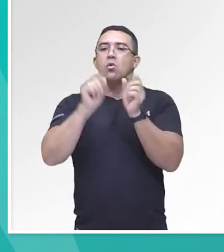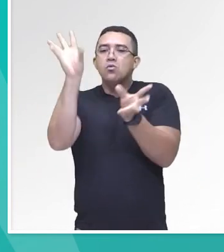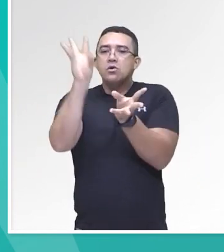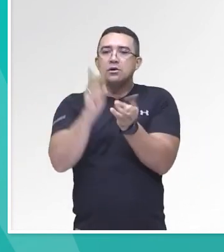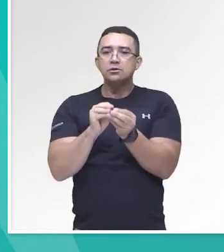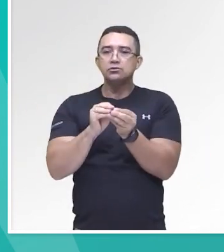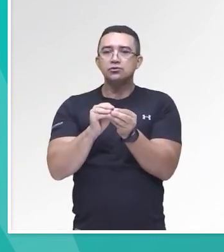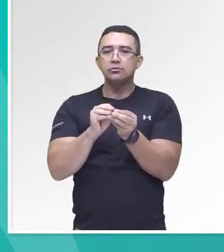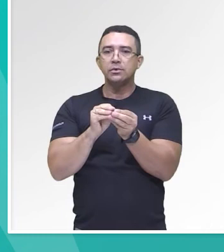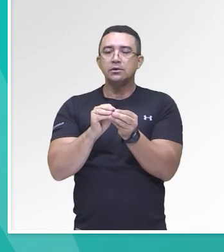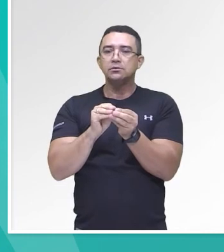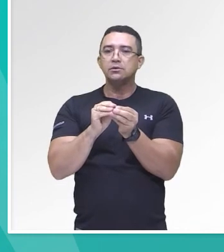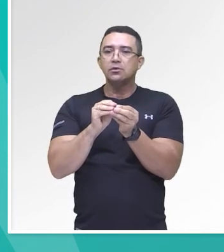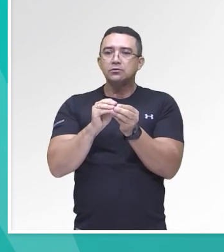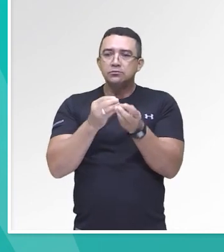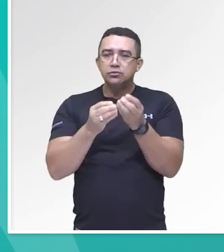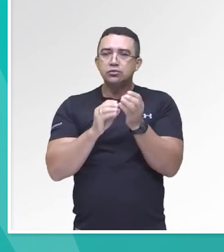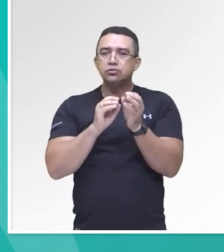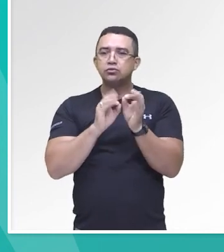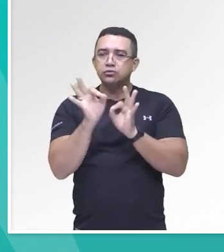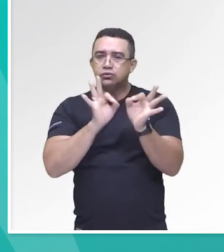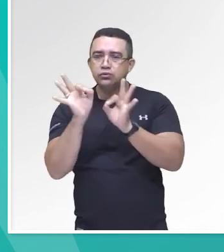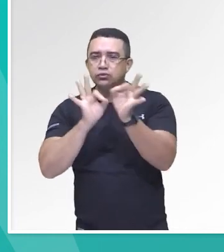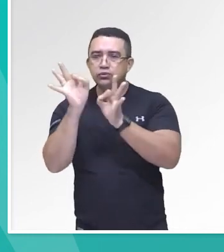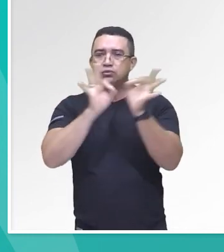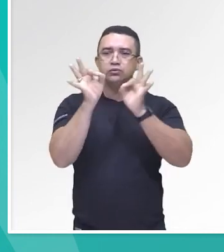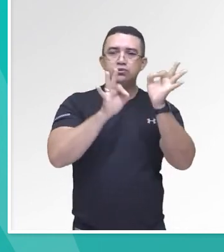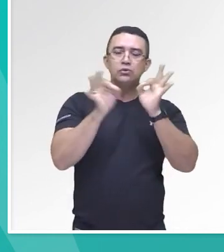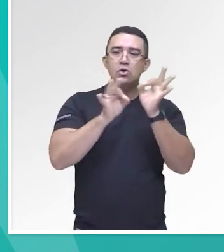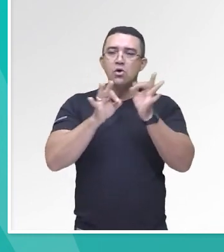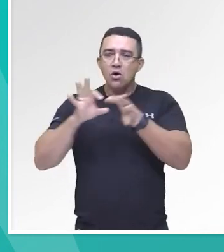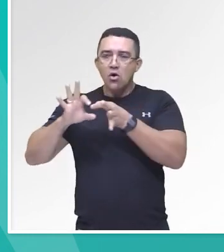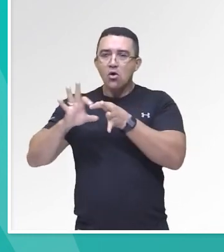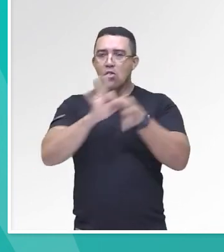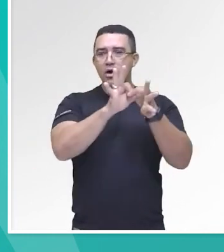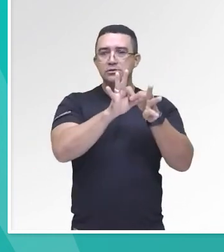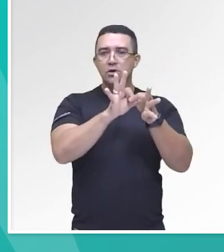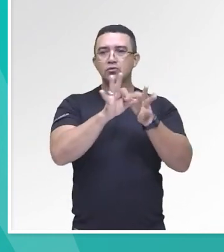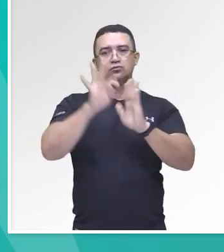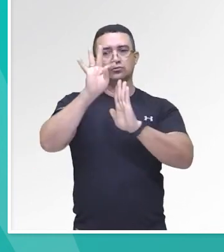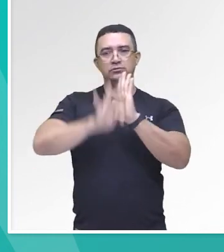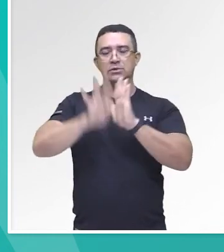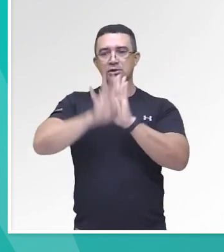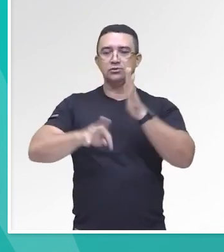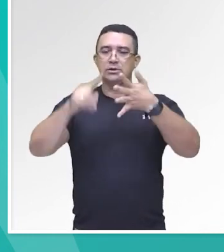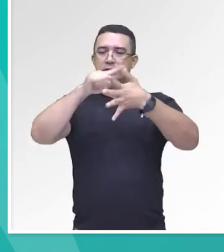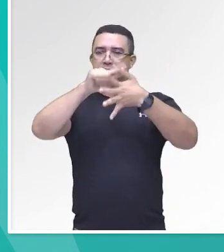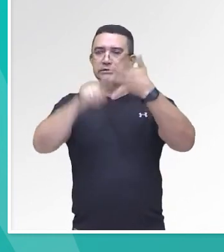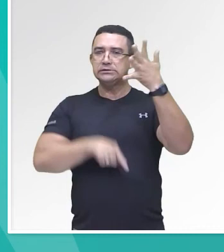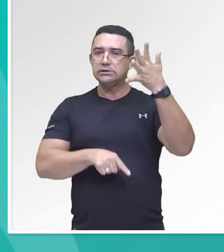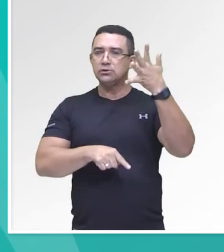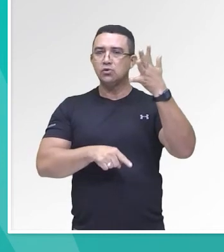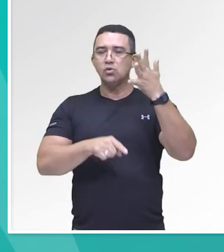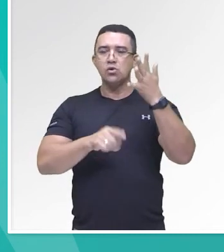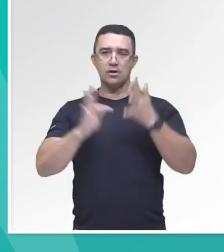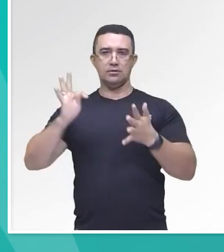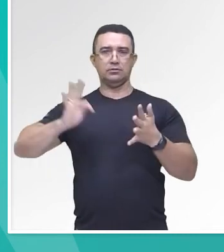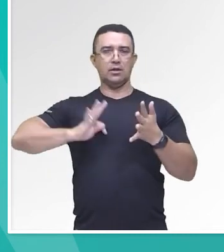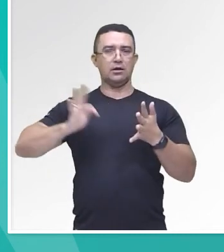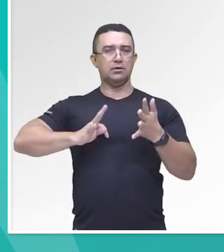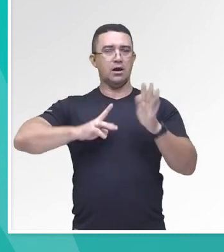resumidamente, construir o meu processo de coesão textual. 5 técnicazinhas bem rapidinhas, com exemplos bem curtinhos para